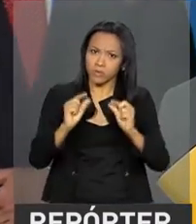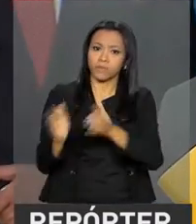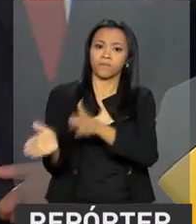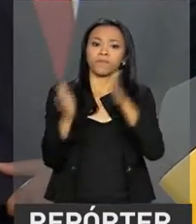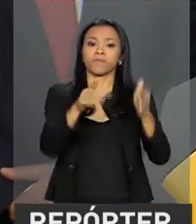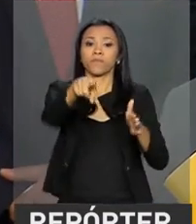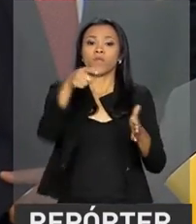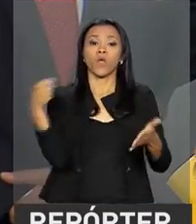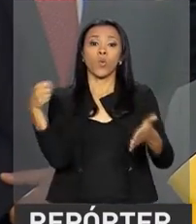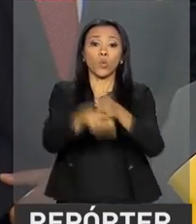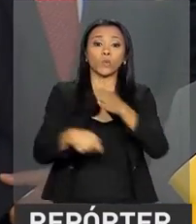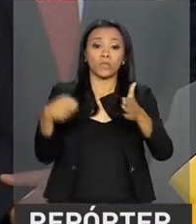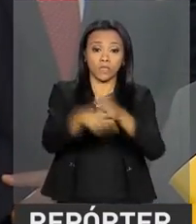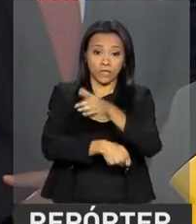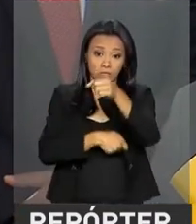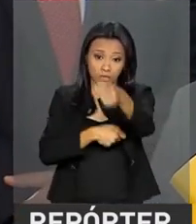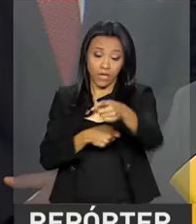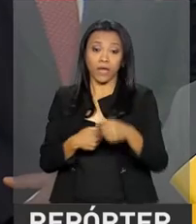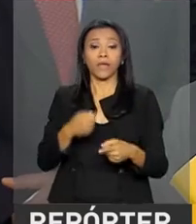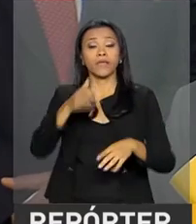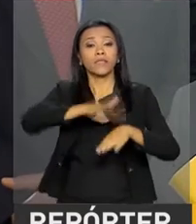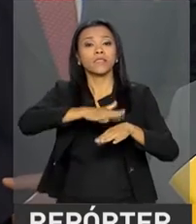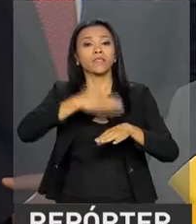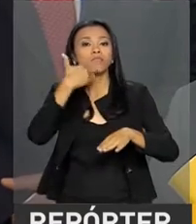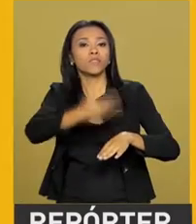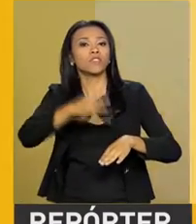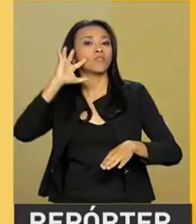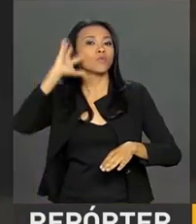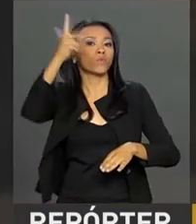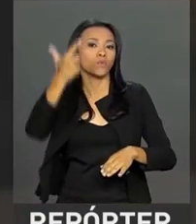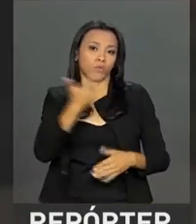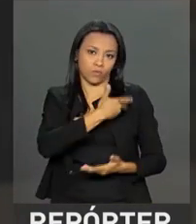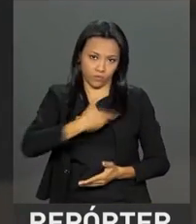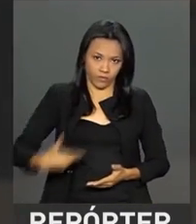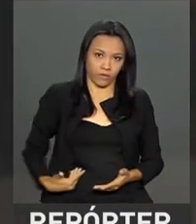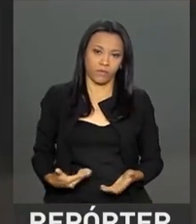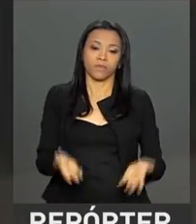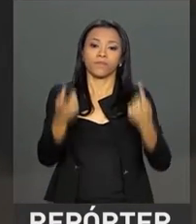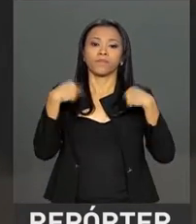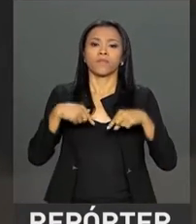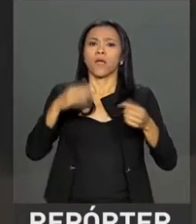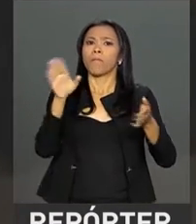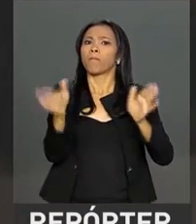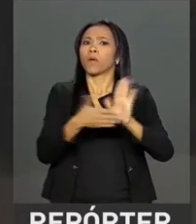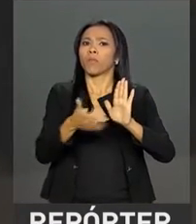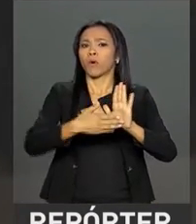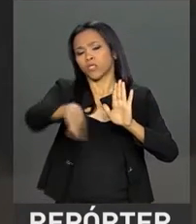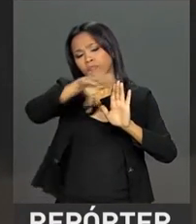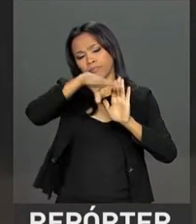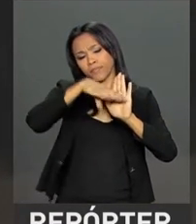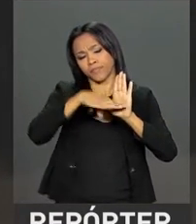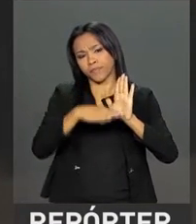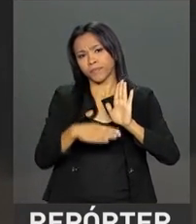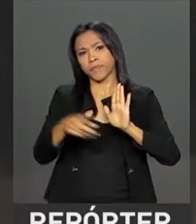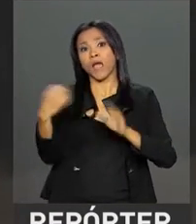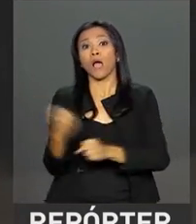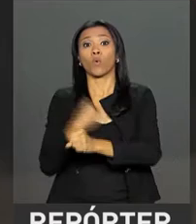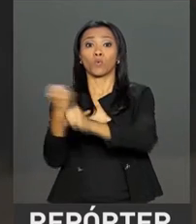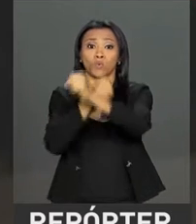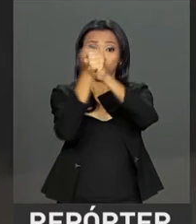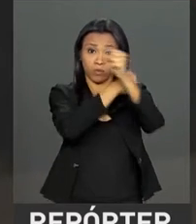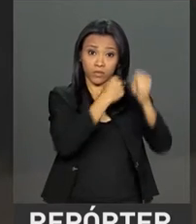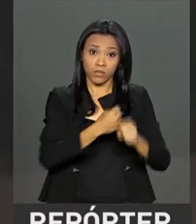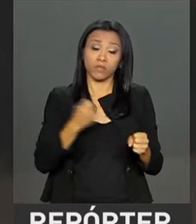trabalhadores e cobrar soluções do Estado é o nosso papel. Entre as propostas, a retomada de obras públicas